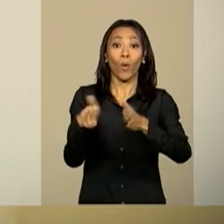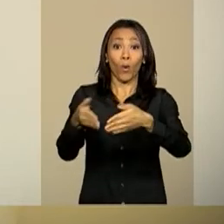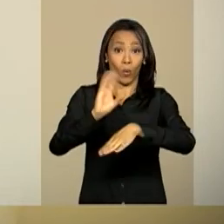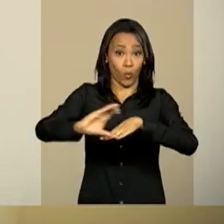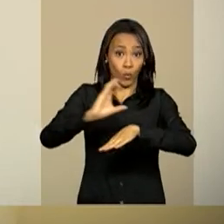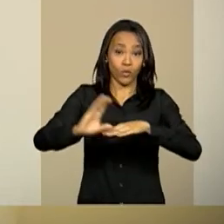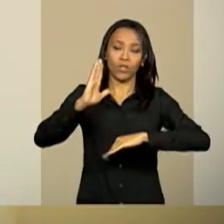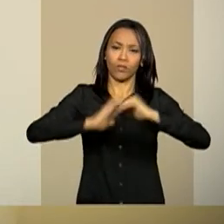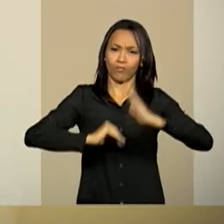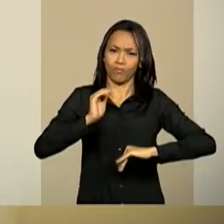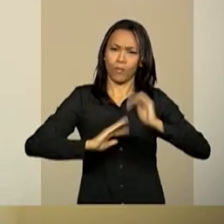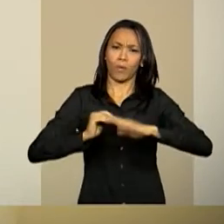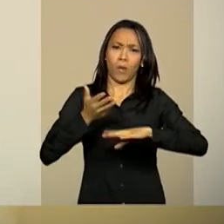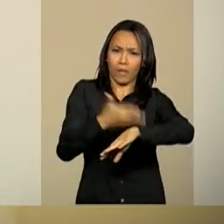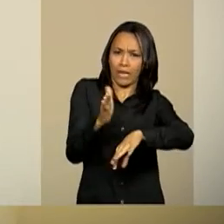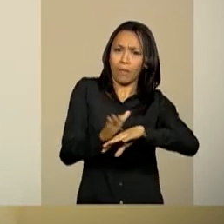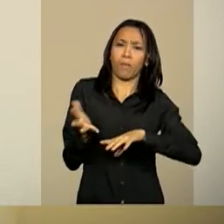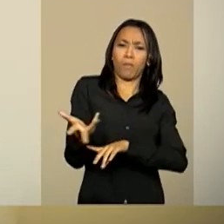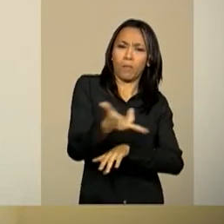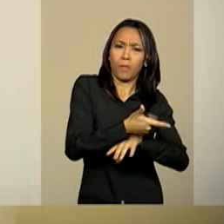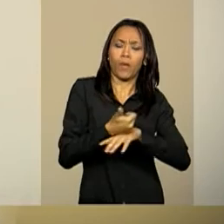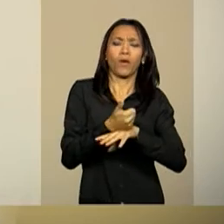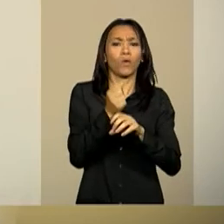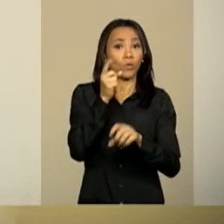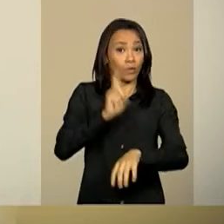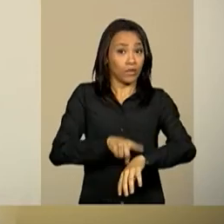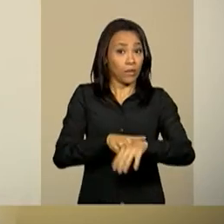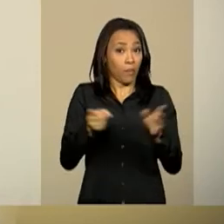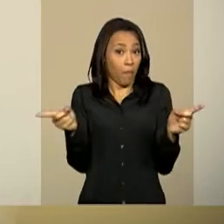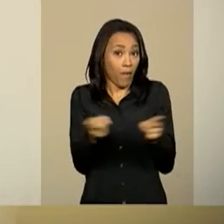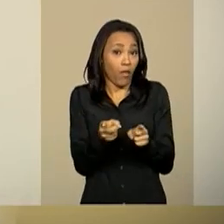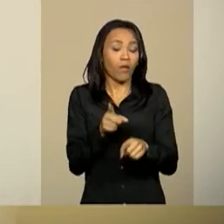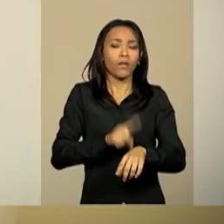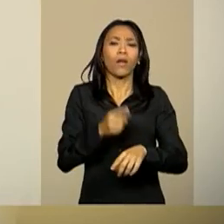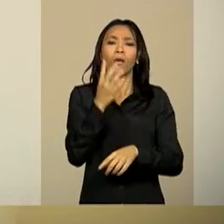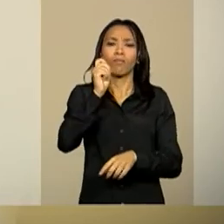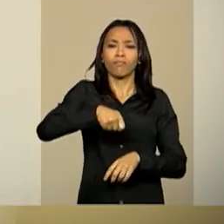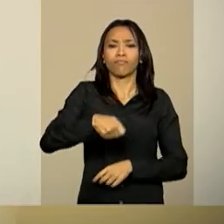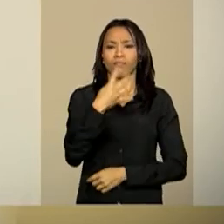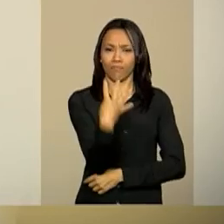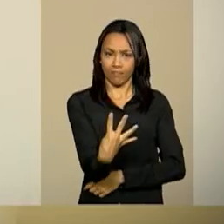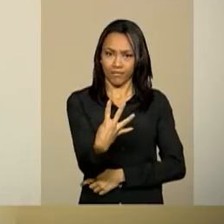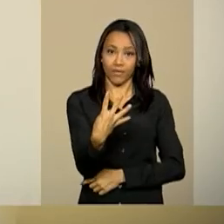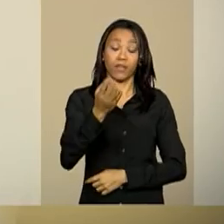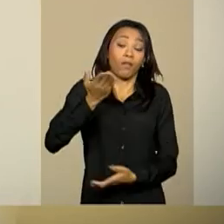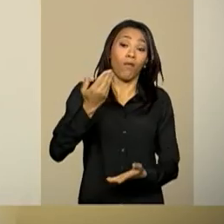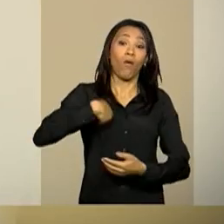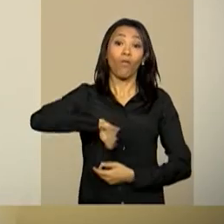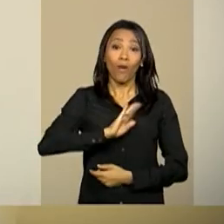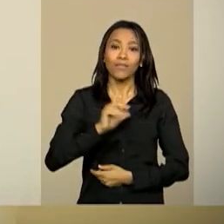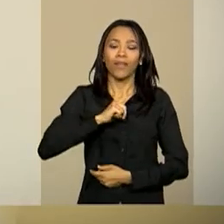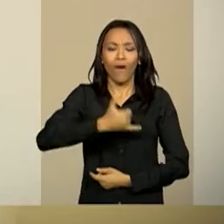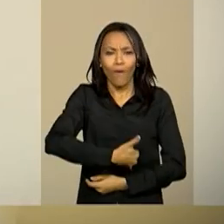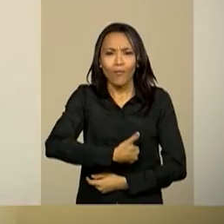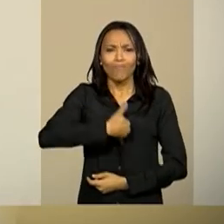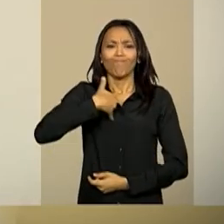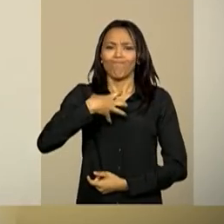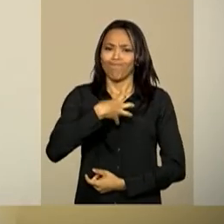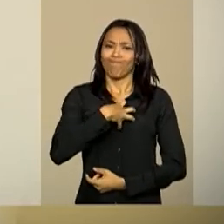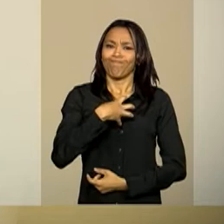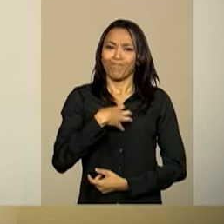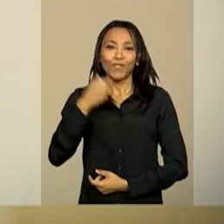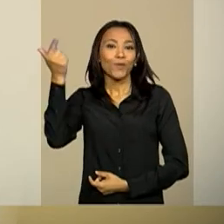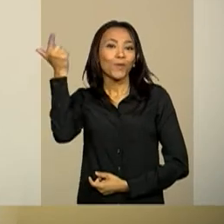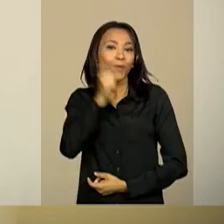qualificação profissional que têm uma duração menor de até quatro meses nós temos muito orgulho do